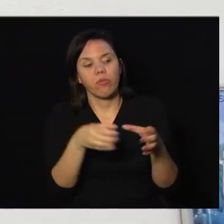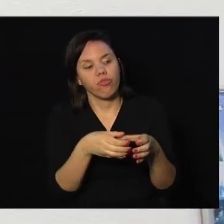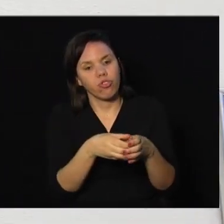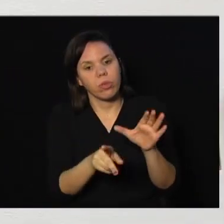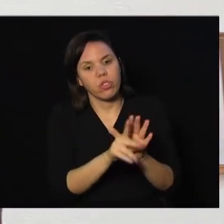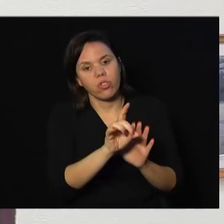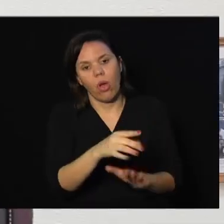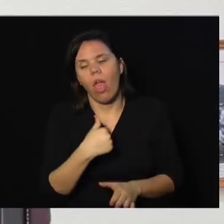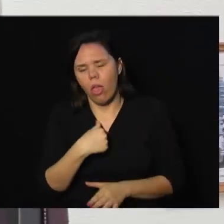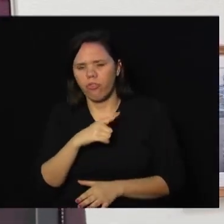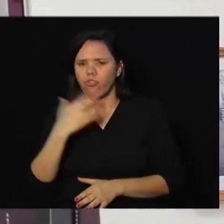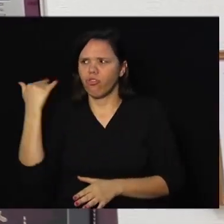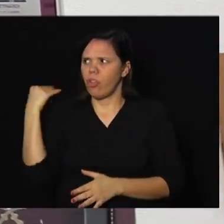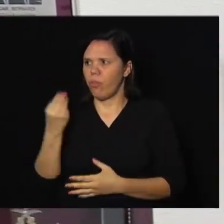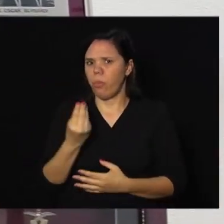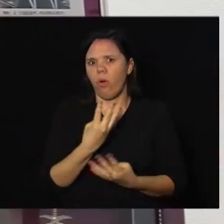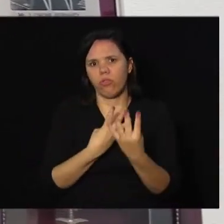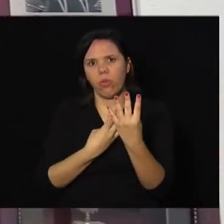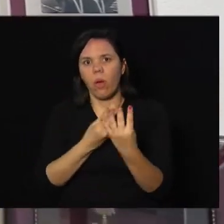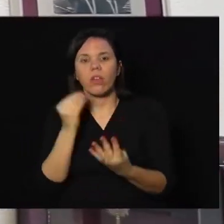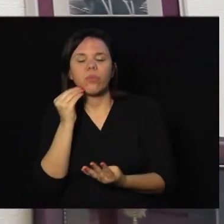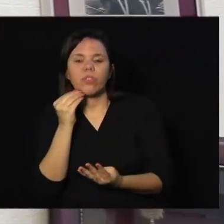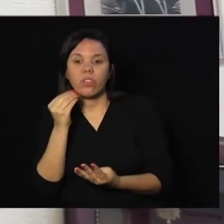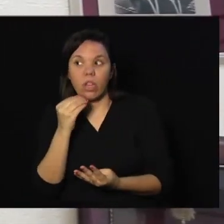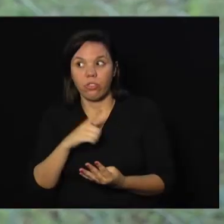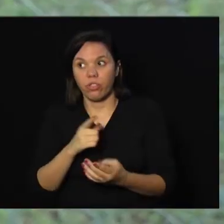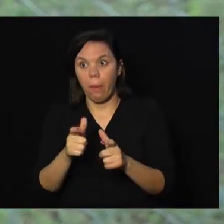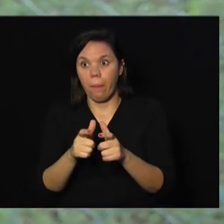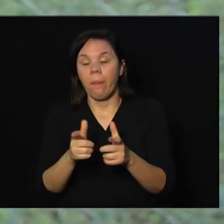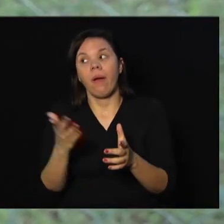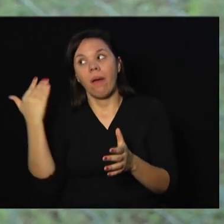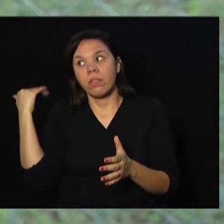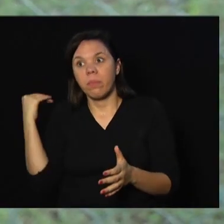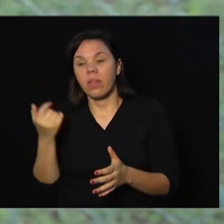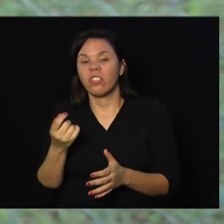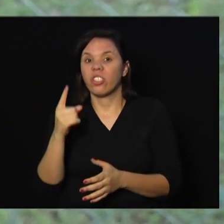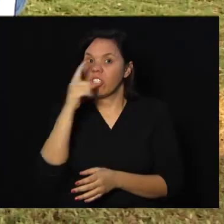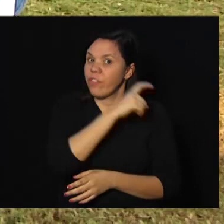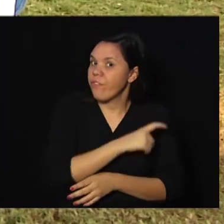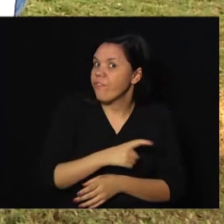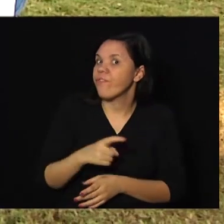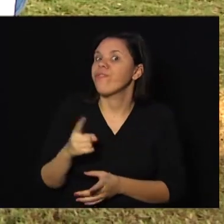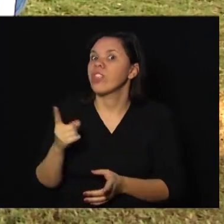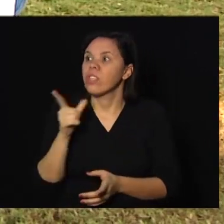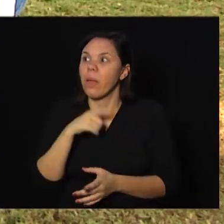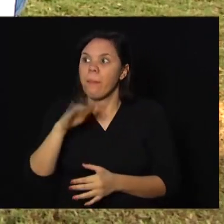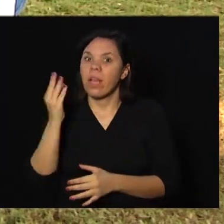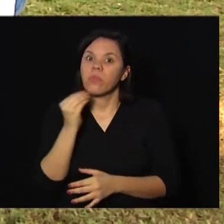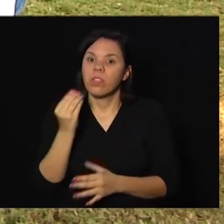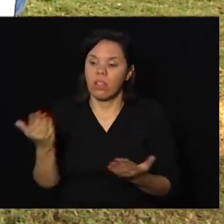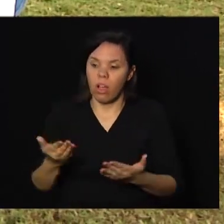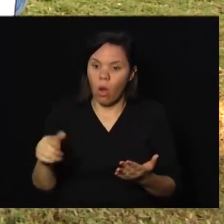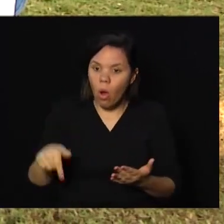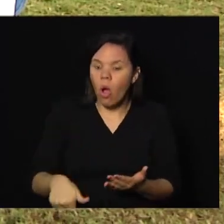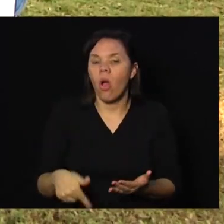tive essa oportunidade na época, como eu disse, né? O mercado era mais fechado do que agora, né? Hoje as chances são maiores e também